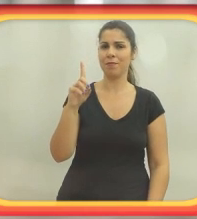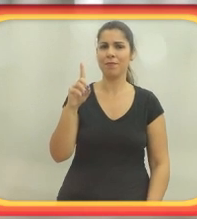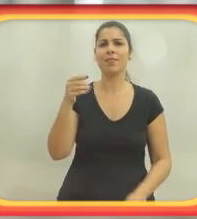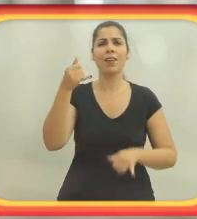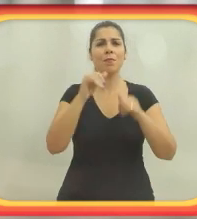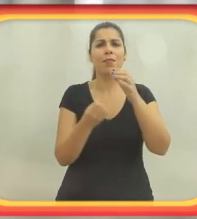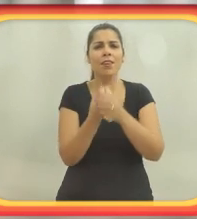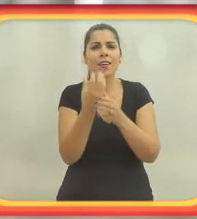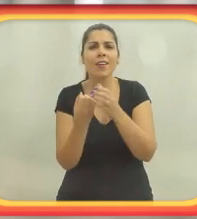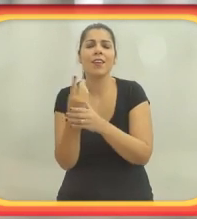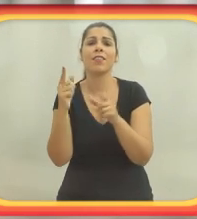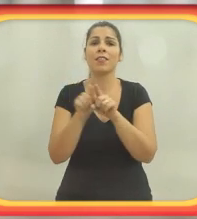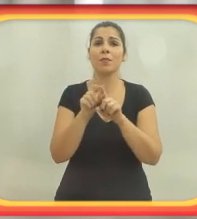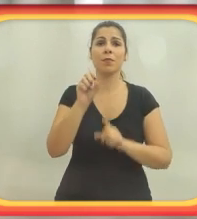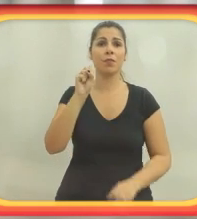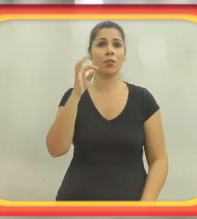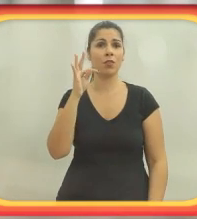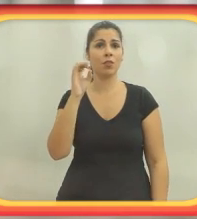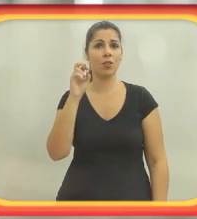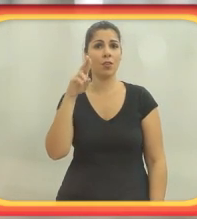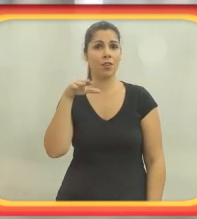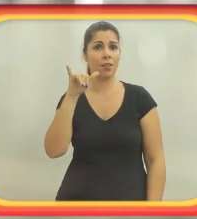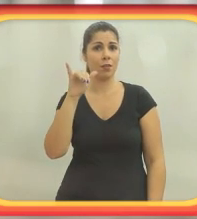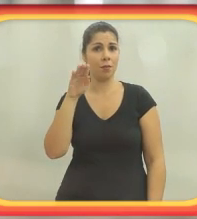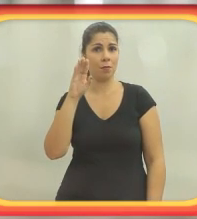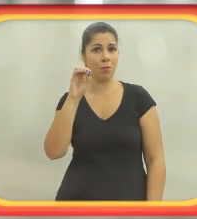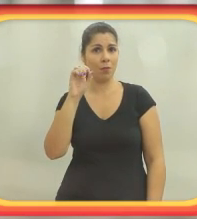representação de 3D,